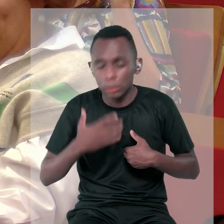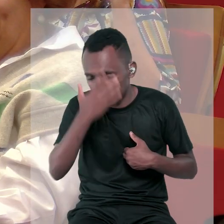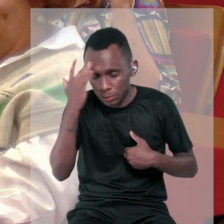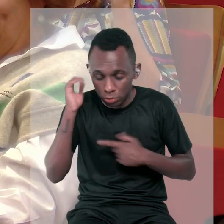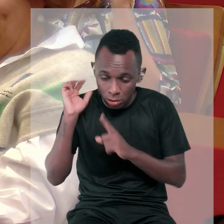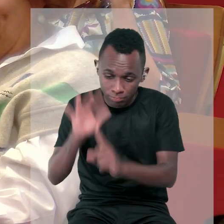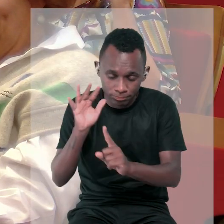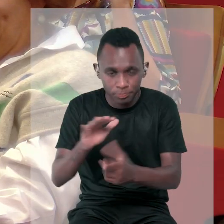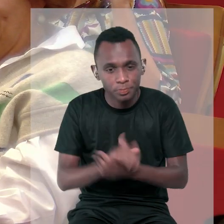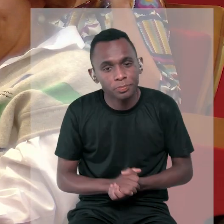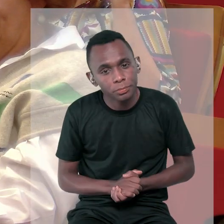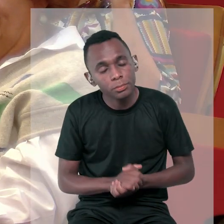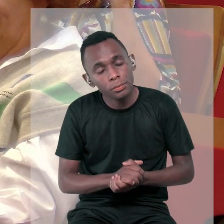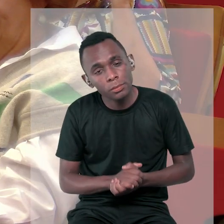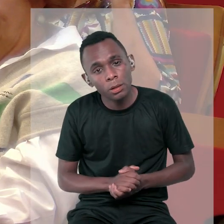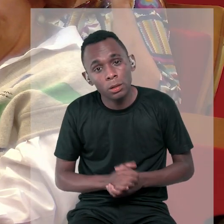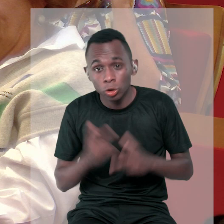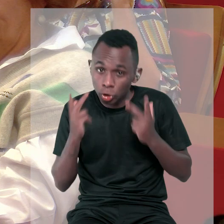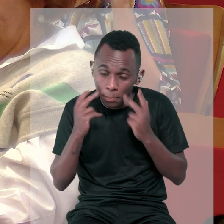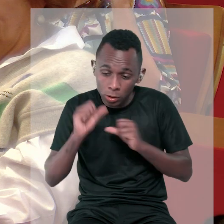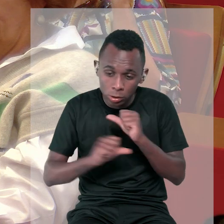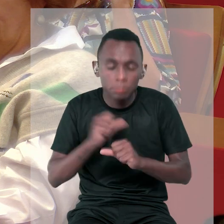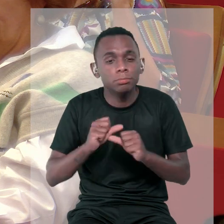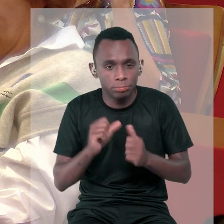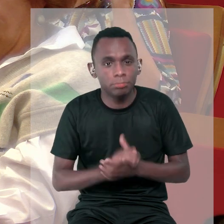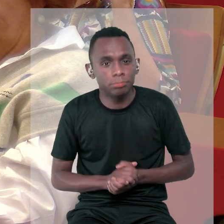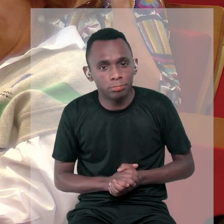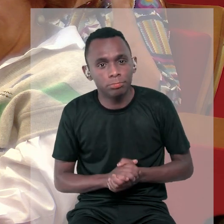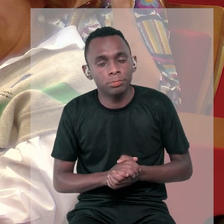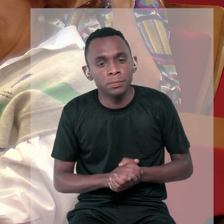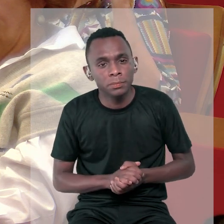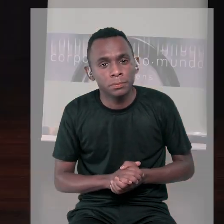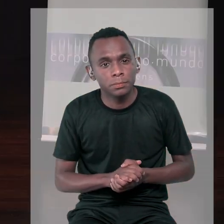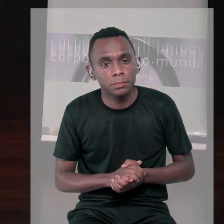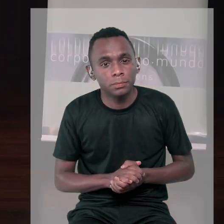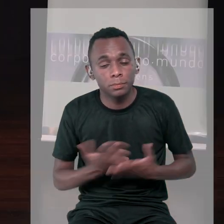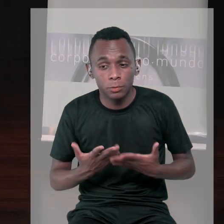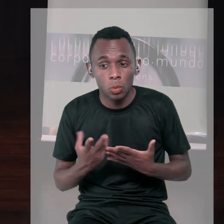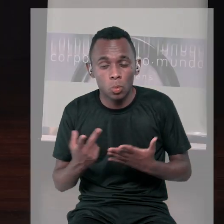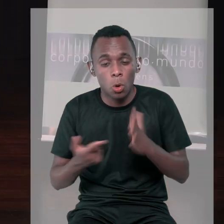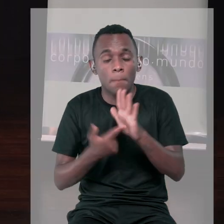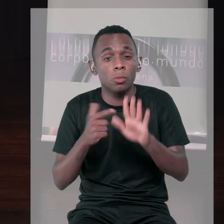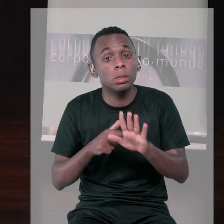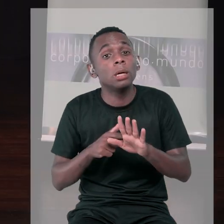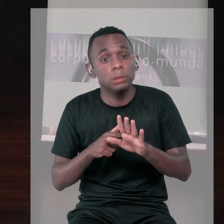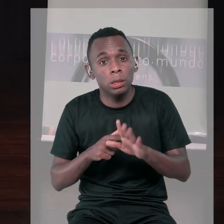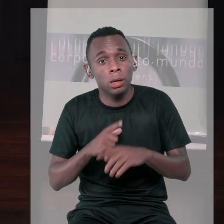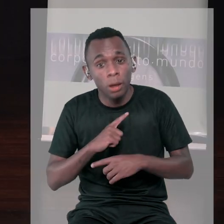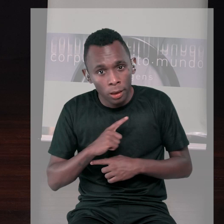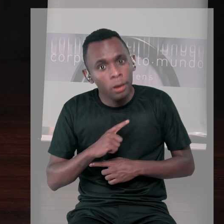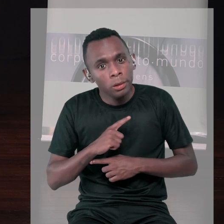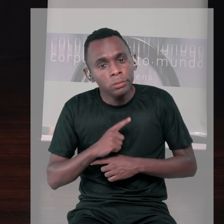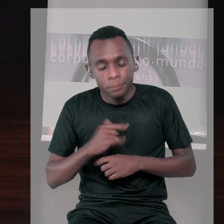se transformam em massacres. A tendência à abstração das novas técnicas bélicas nunca